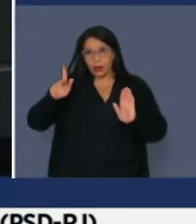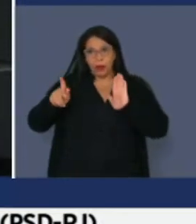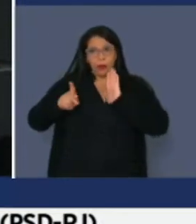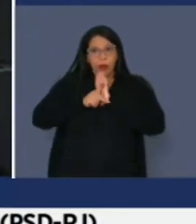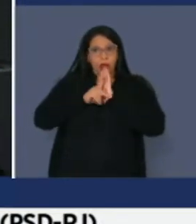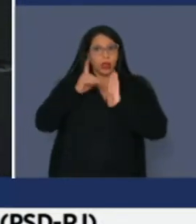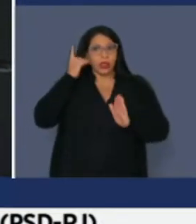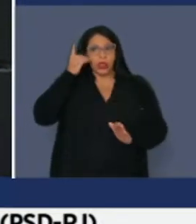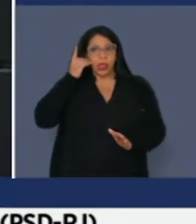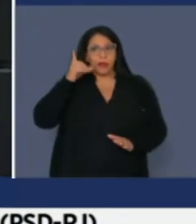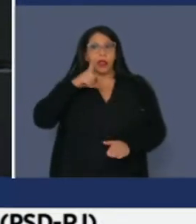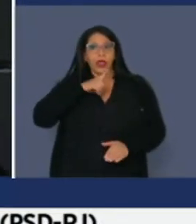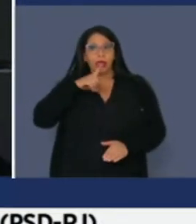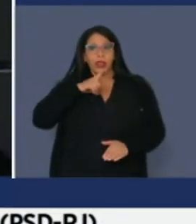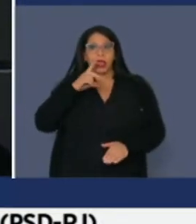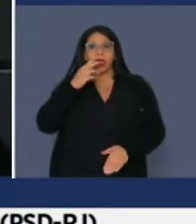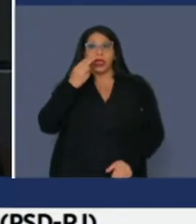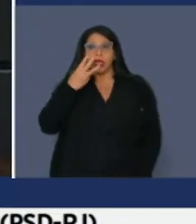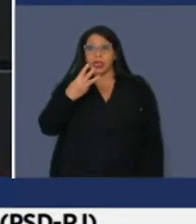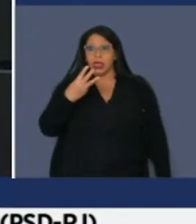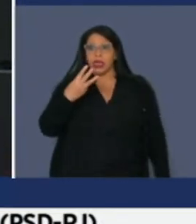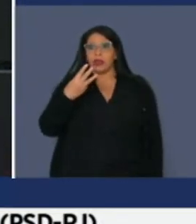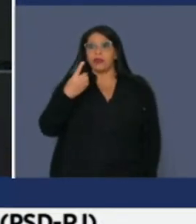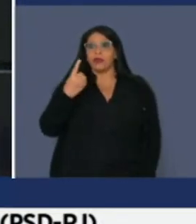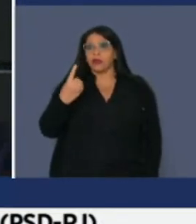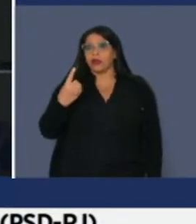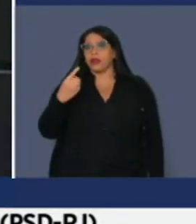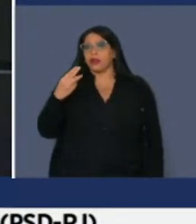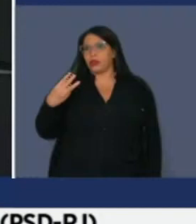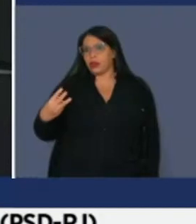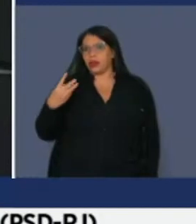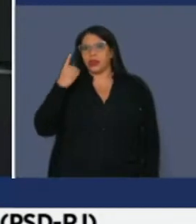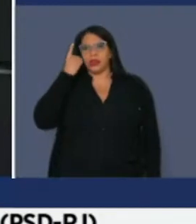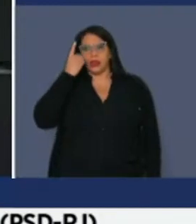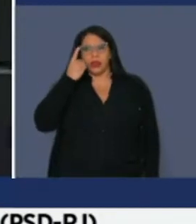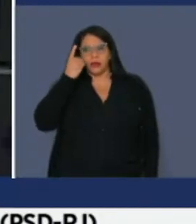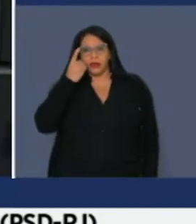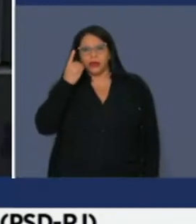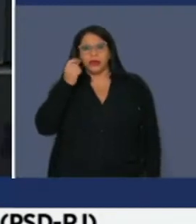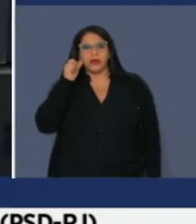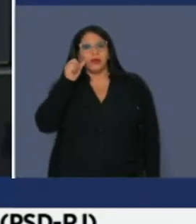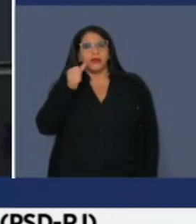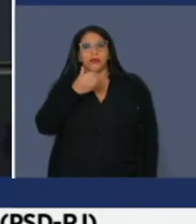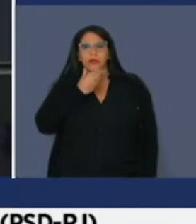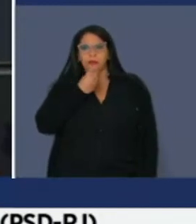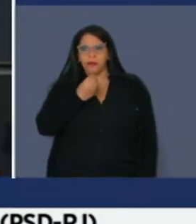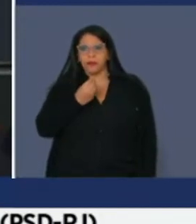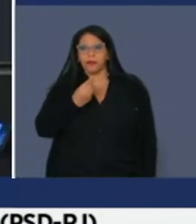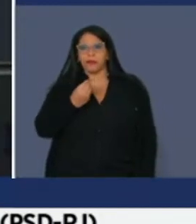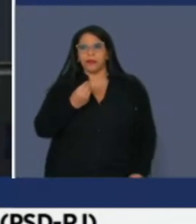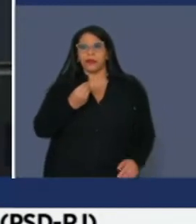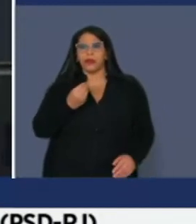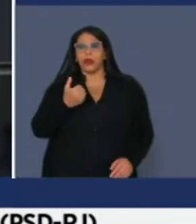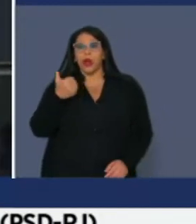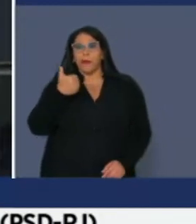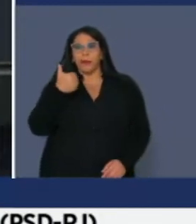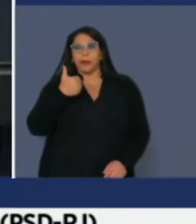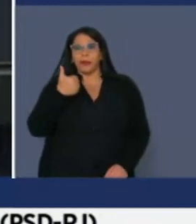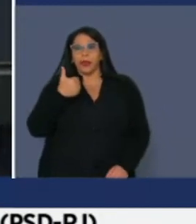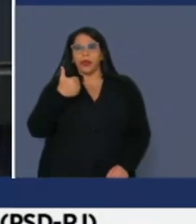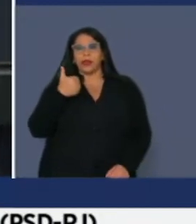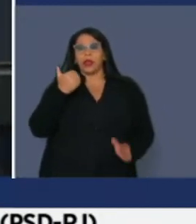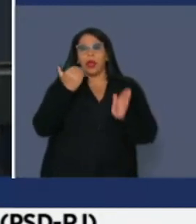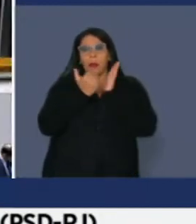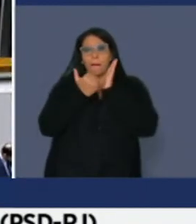Deputados, que tem 513 deputados e deputadas. A metade, o primeiro número inteiro acima da metade